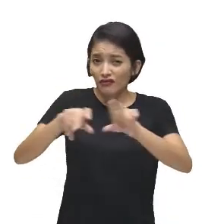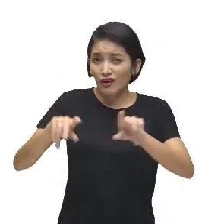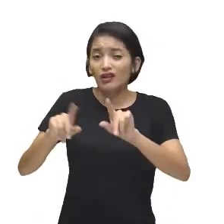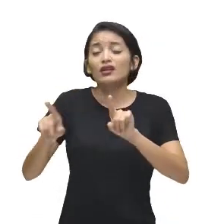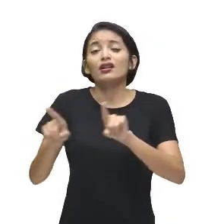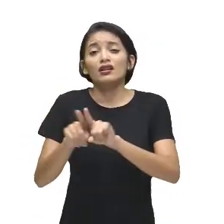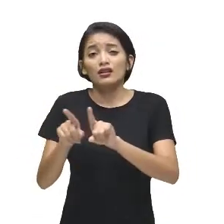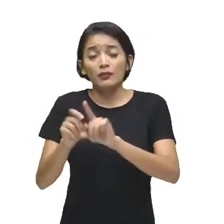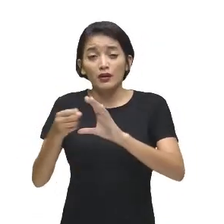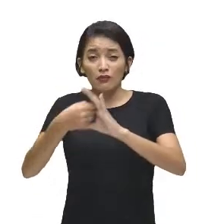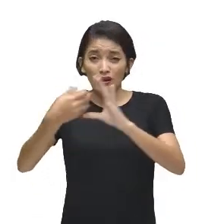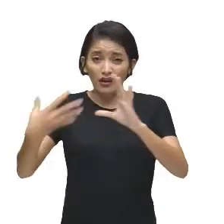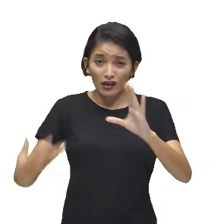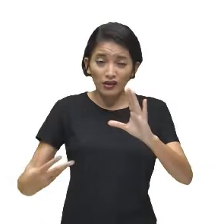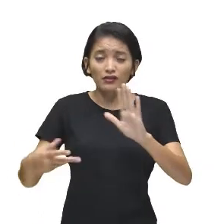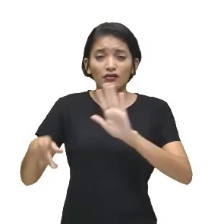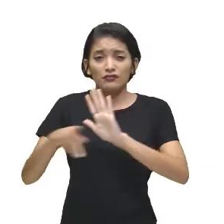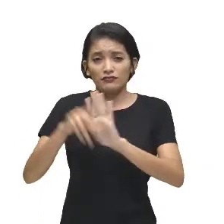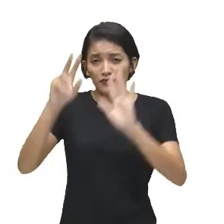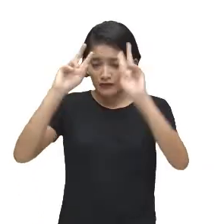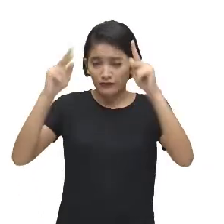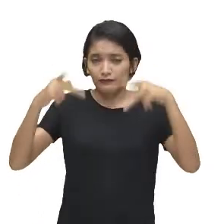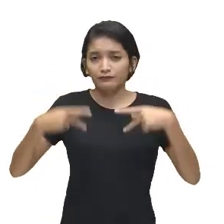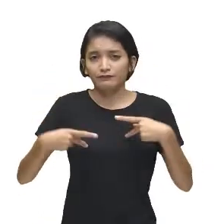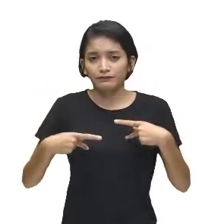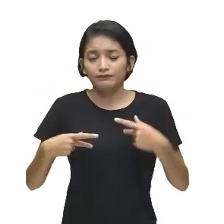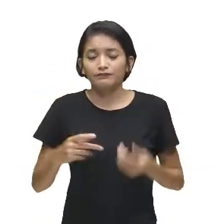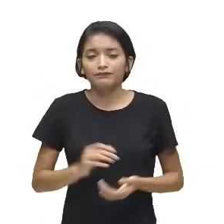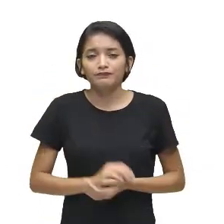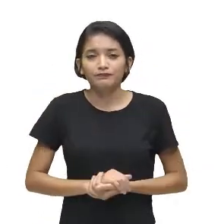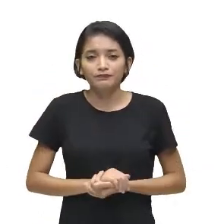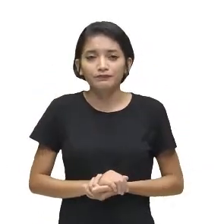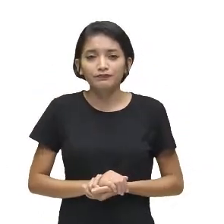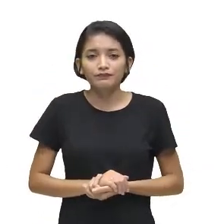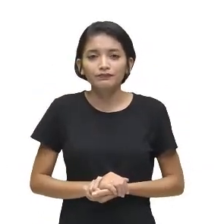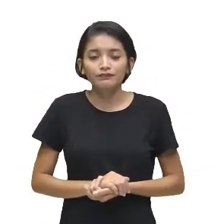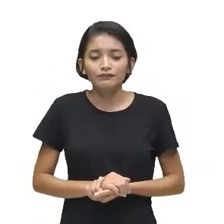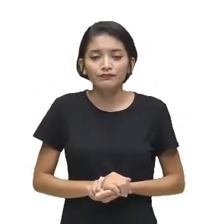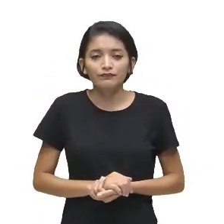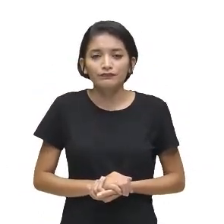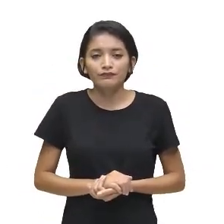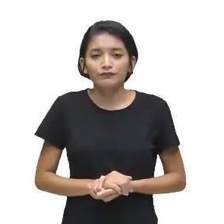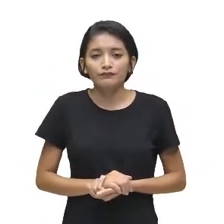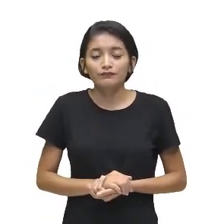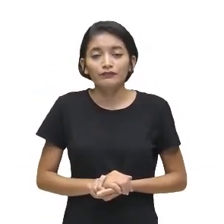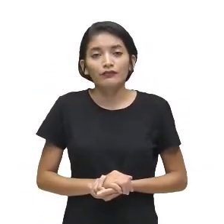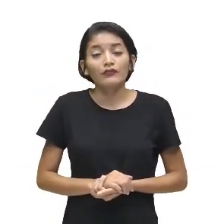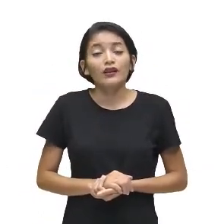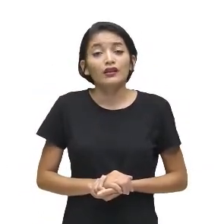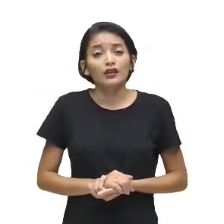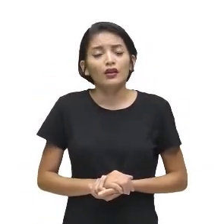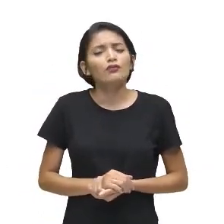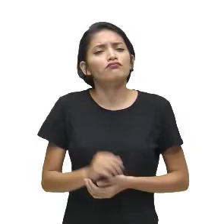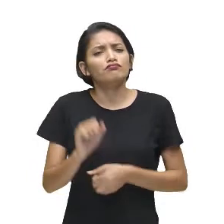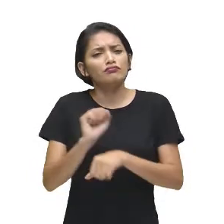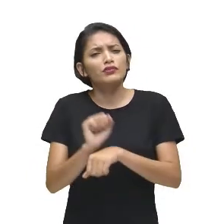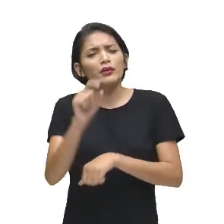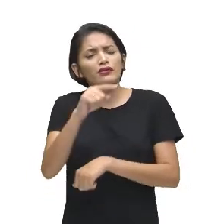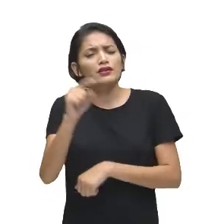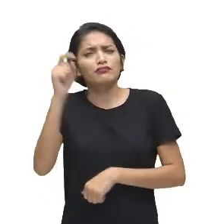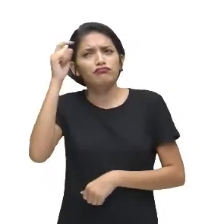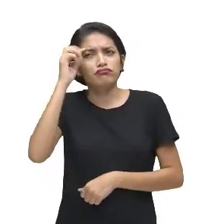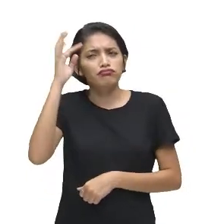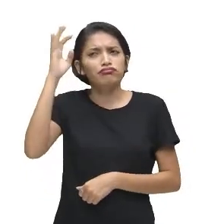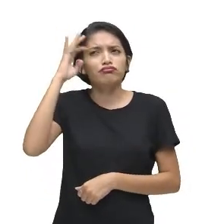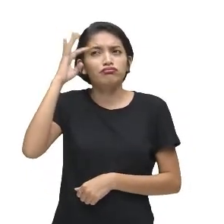humano, que é parte da nossa humanidade, tá? Queria que você ficasse com essa reflexão, com esse